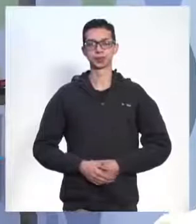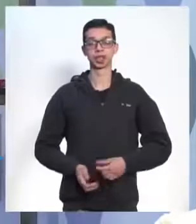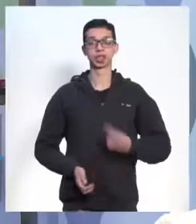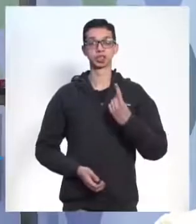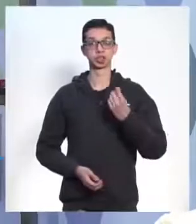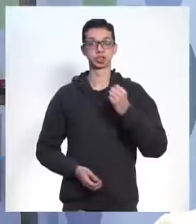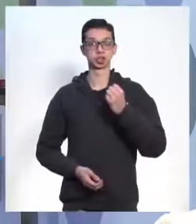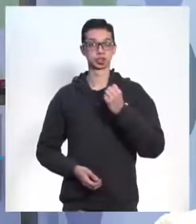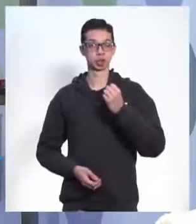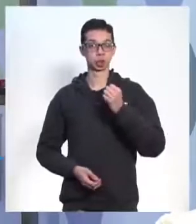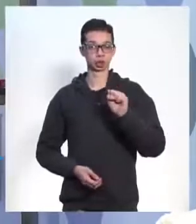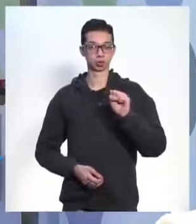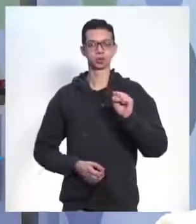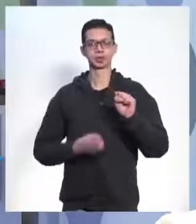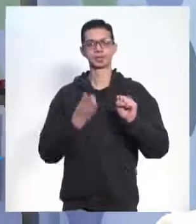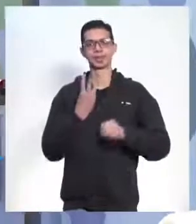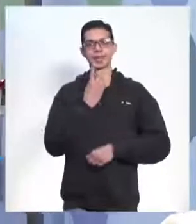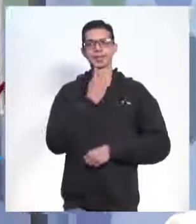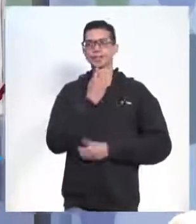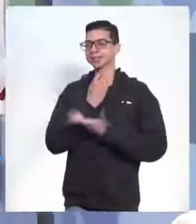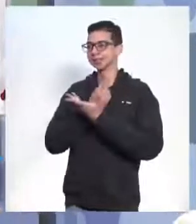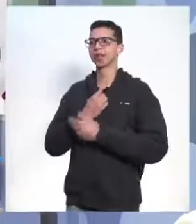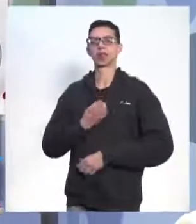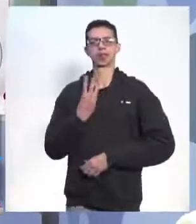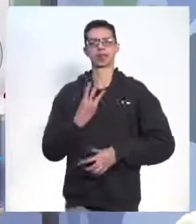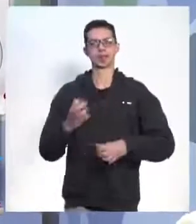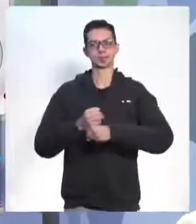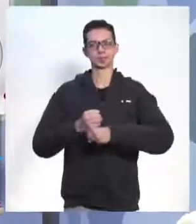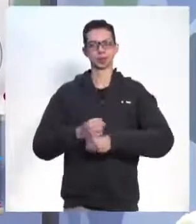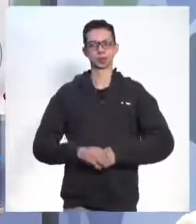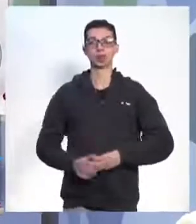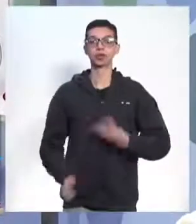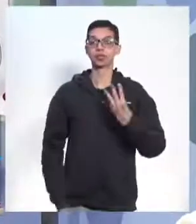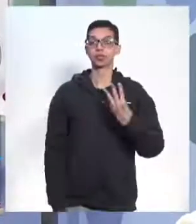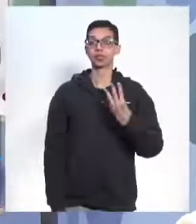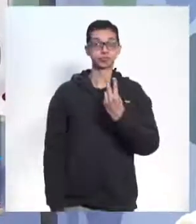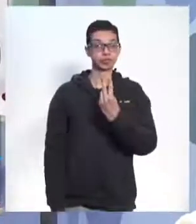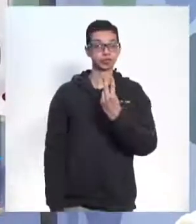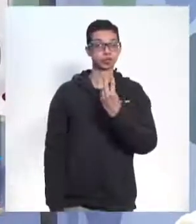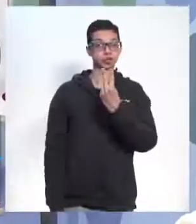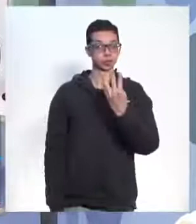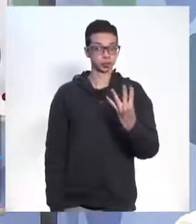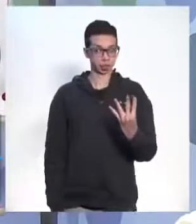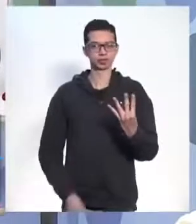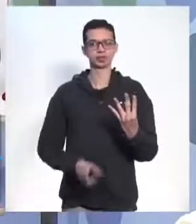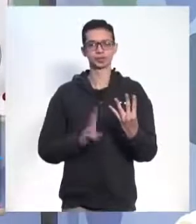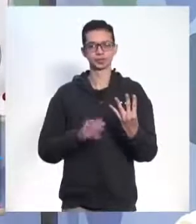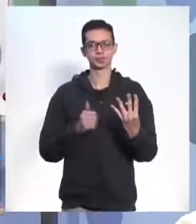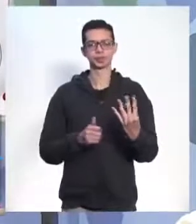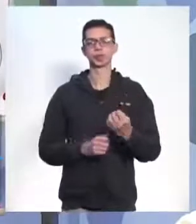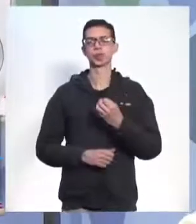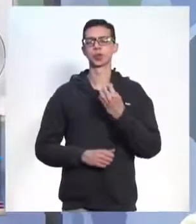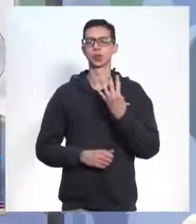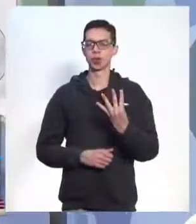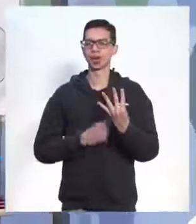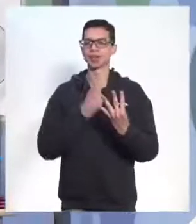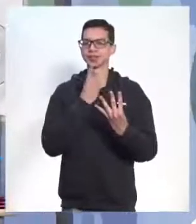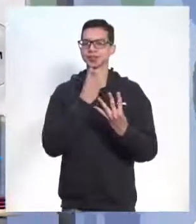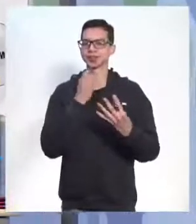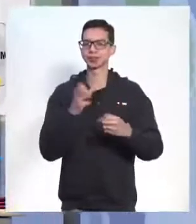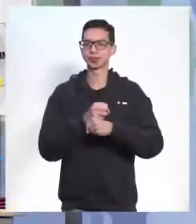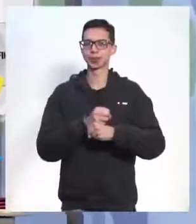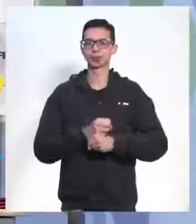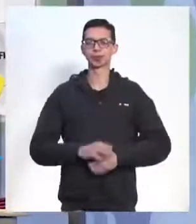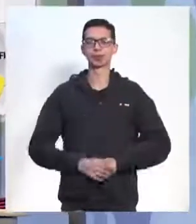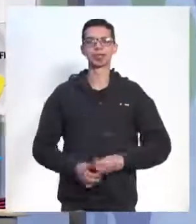18. 3 pontos. 24. 4 pontos. Gostei, hein? 30.